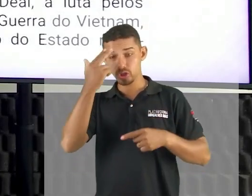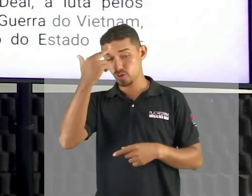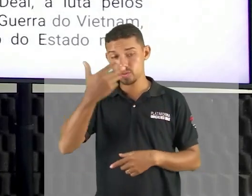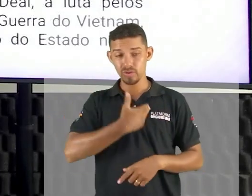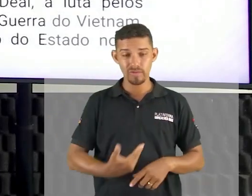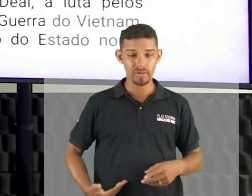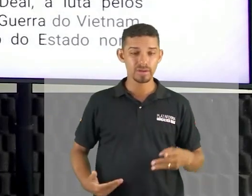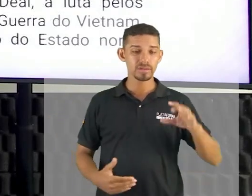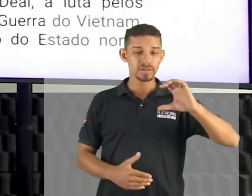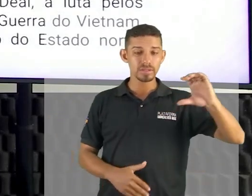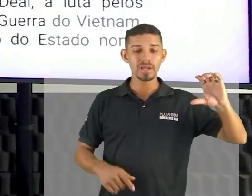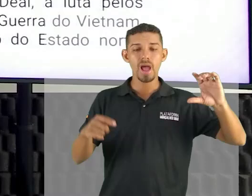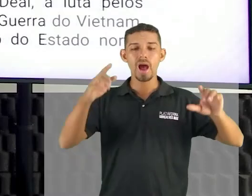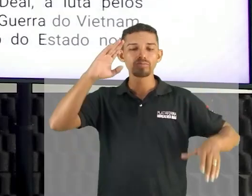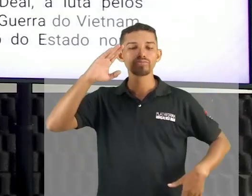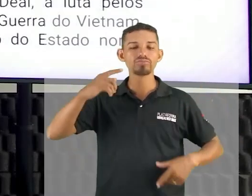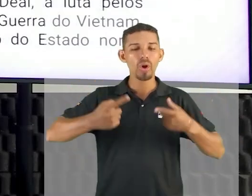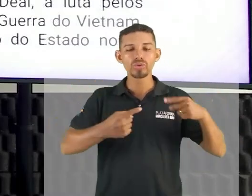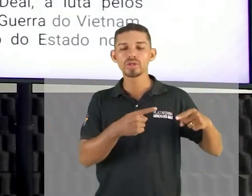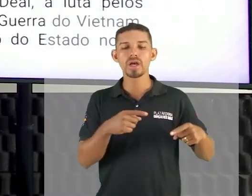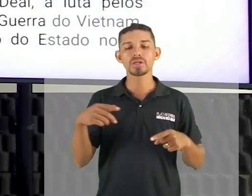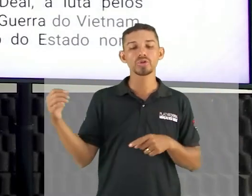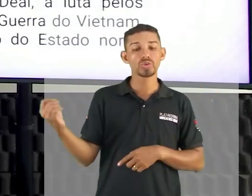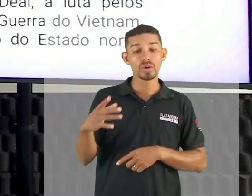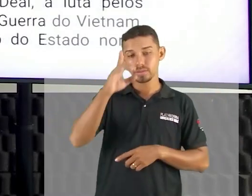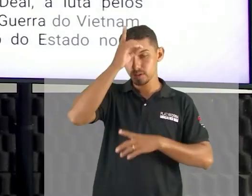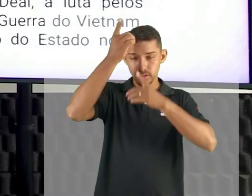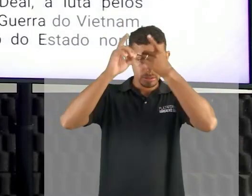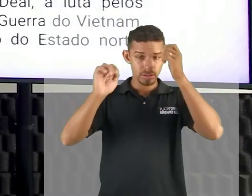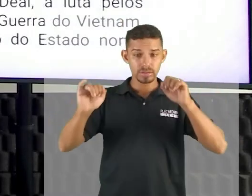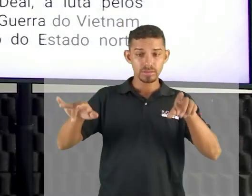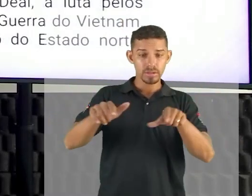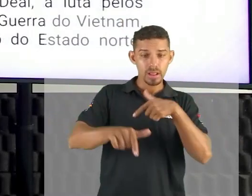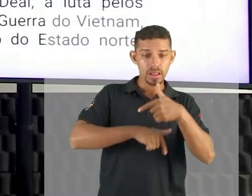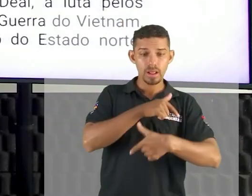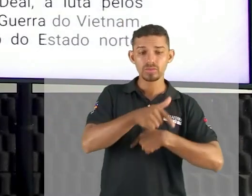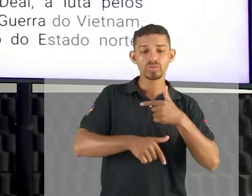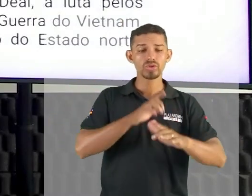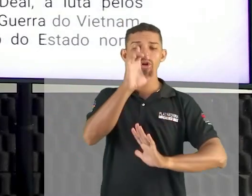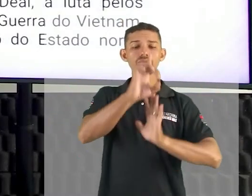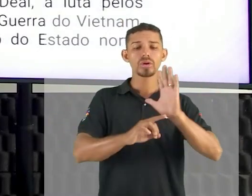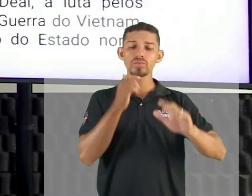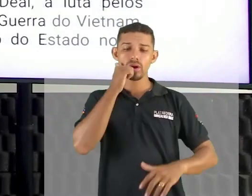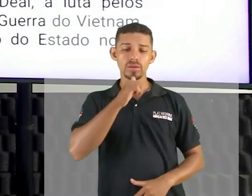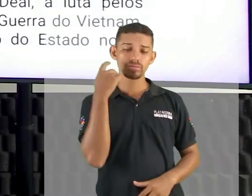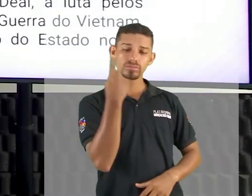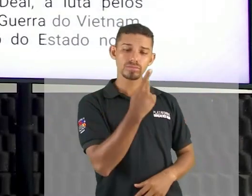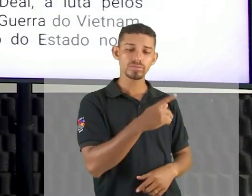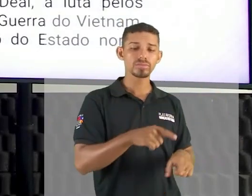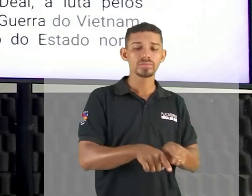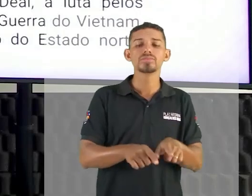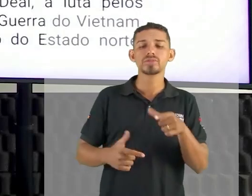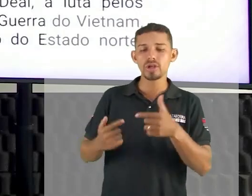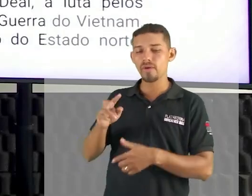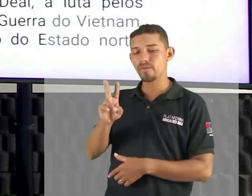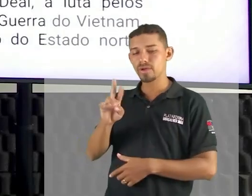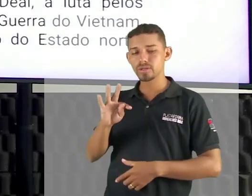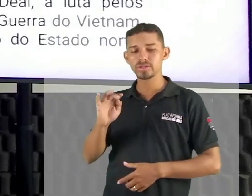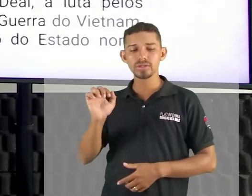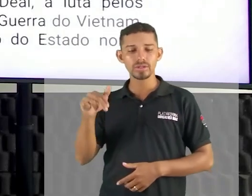New Deal, a luta pelos direitos das mulheres, a guerra do Vietnã na Ásia, inimigo político do